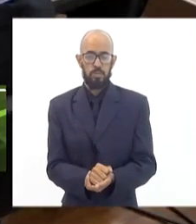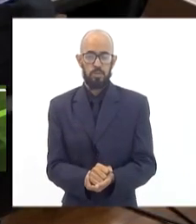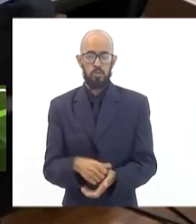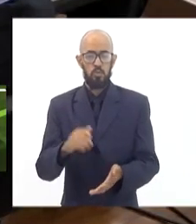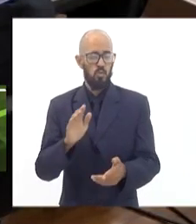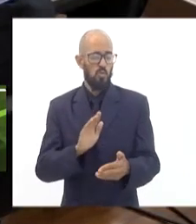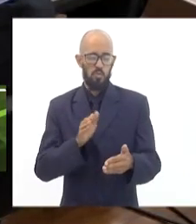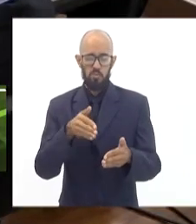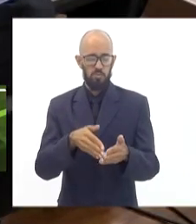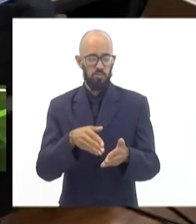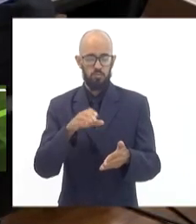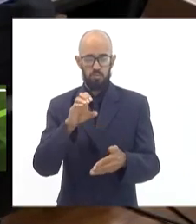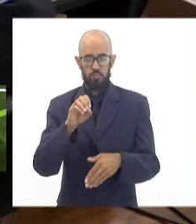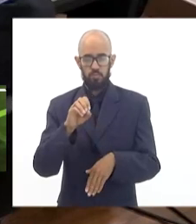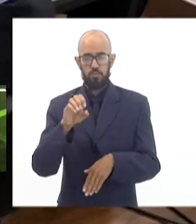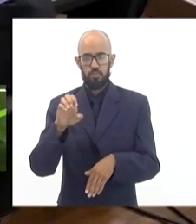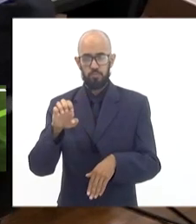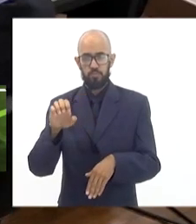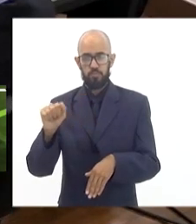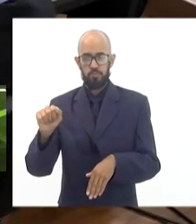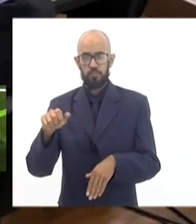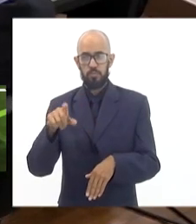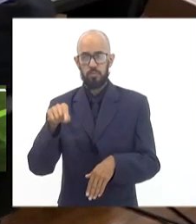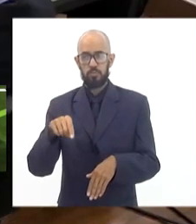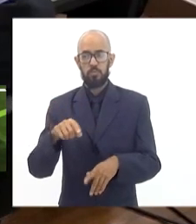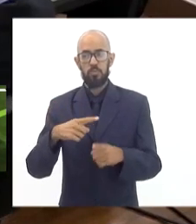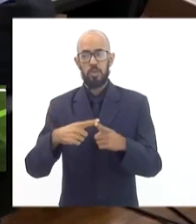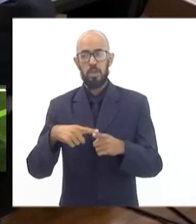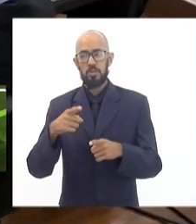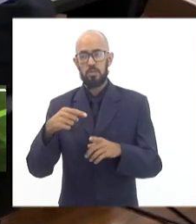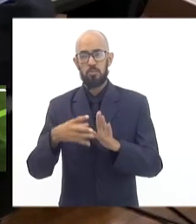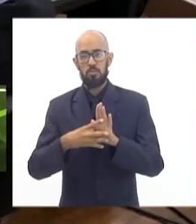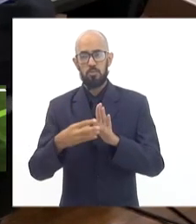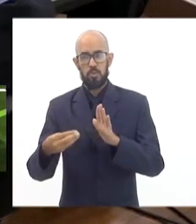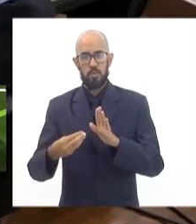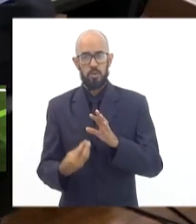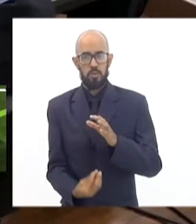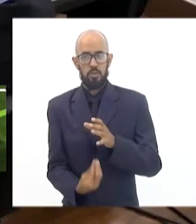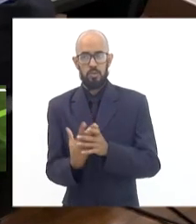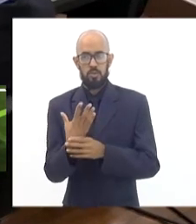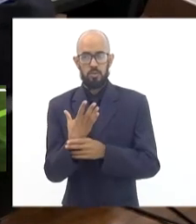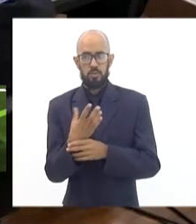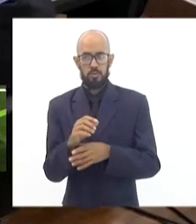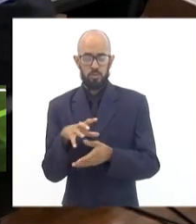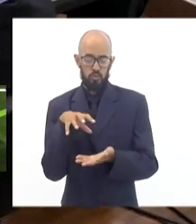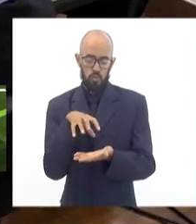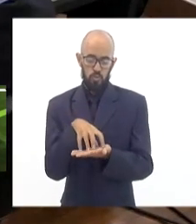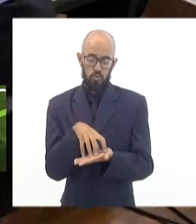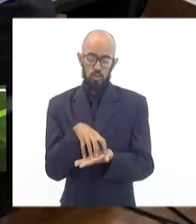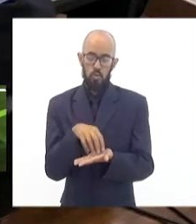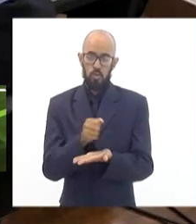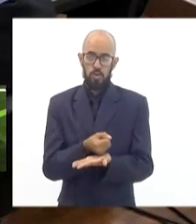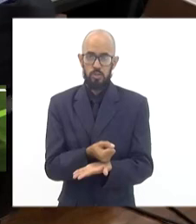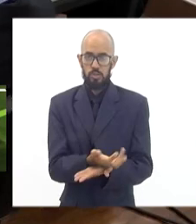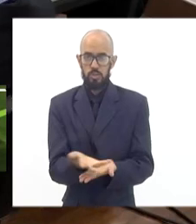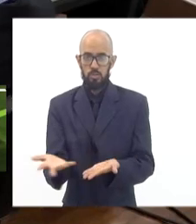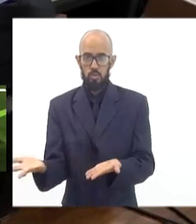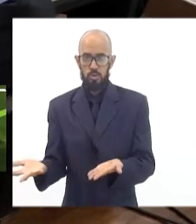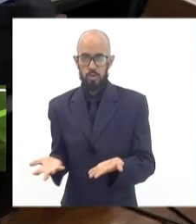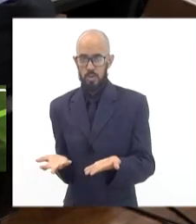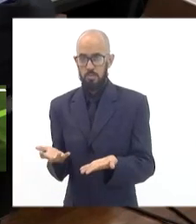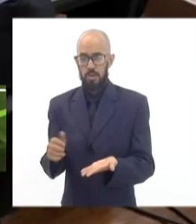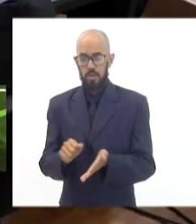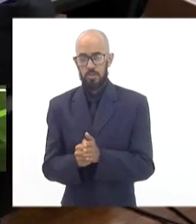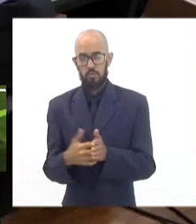isso faz parte faz parte do modelo da criação da era centralizador e distribuirá para os